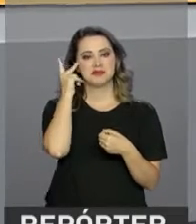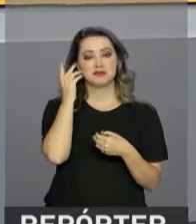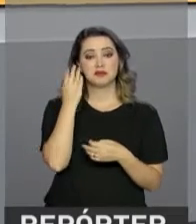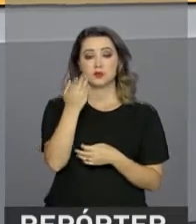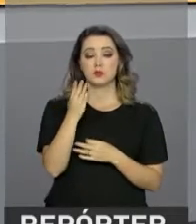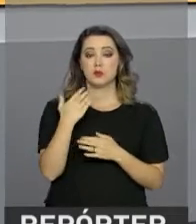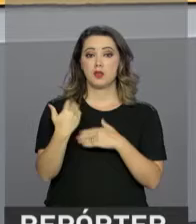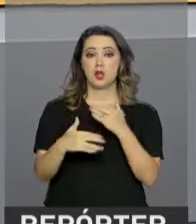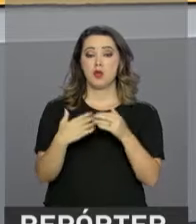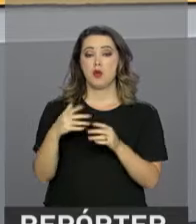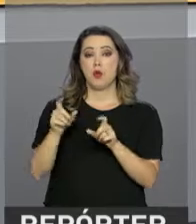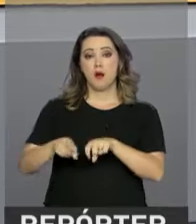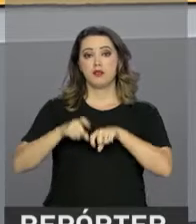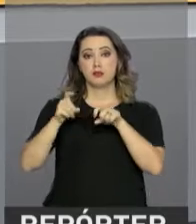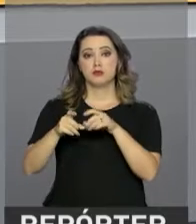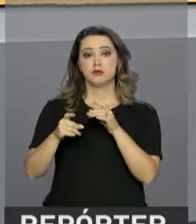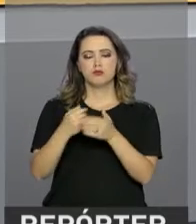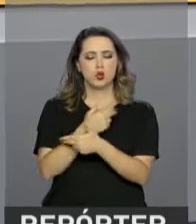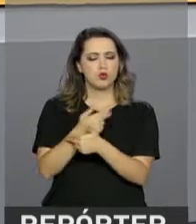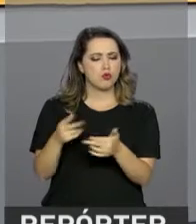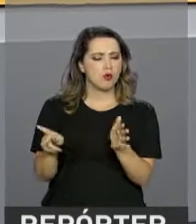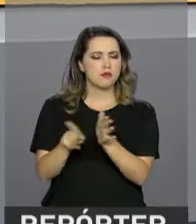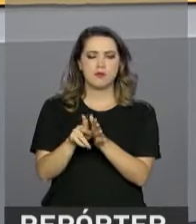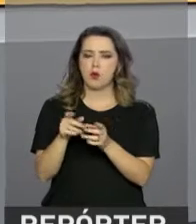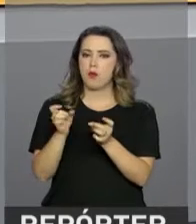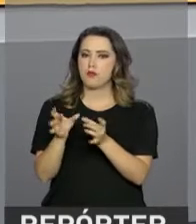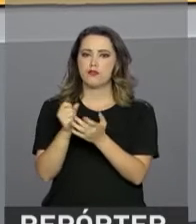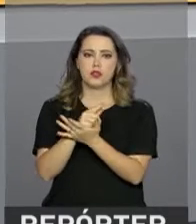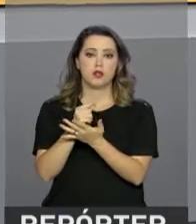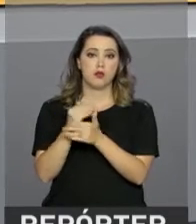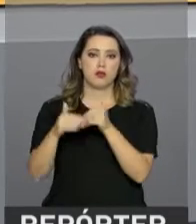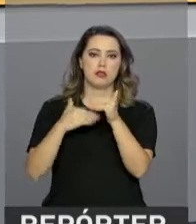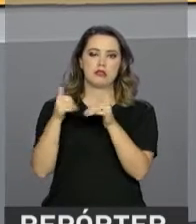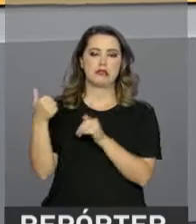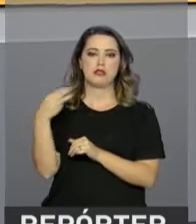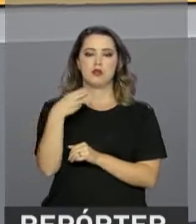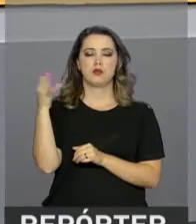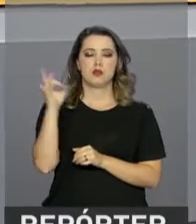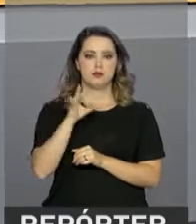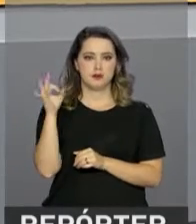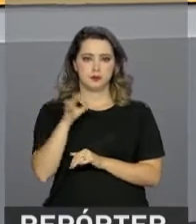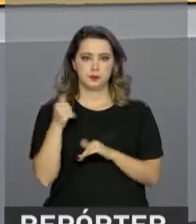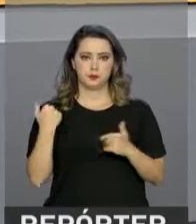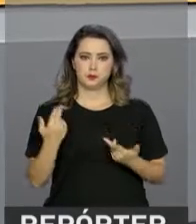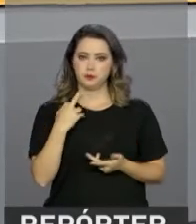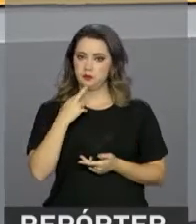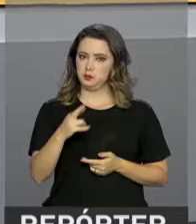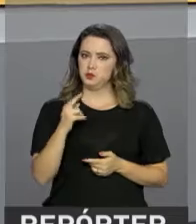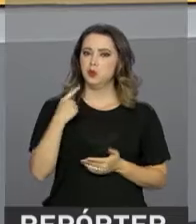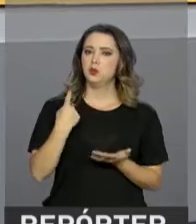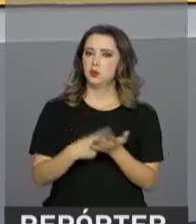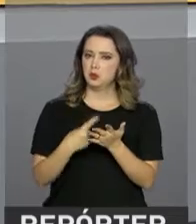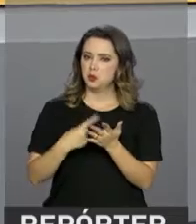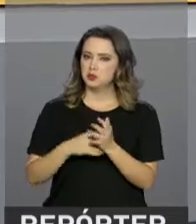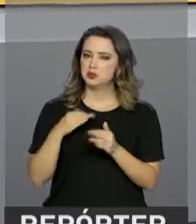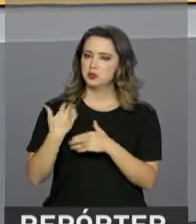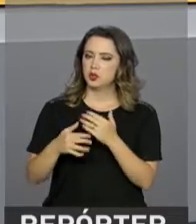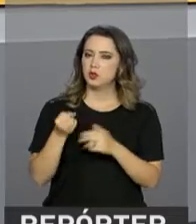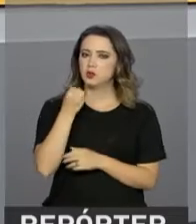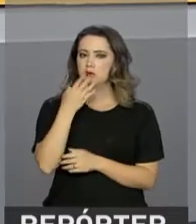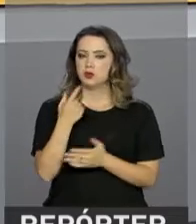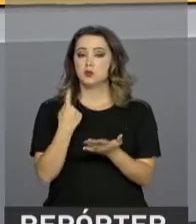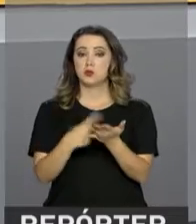brasileiro cresceu 13% em 2017 em comparação com 2016. Um resultado que se confirmou nos